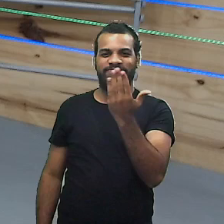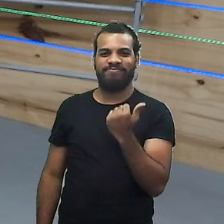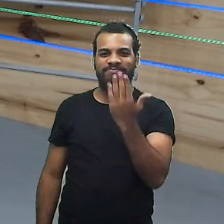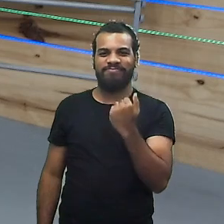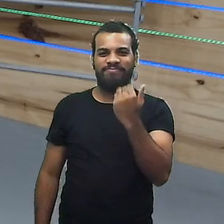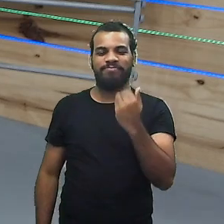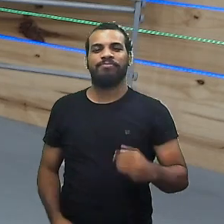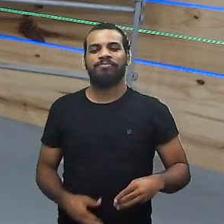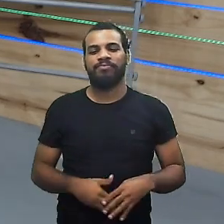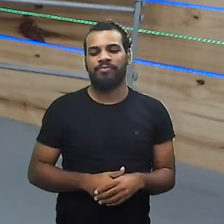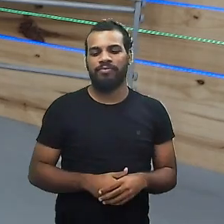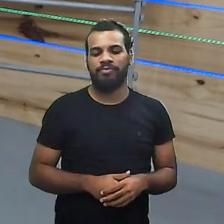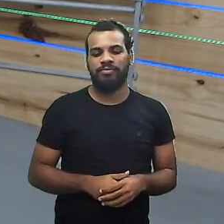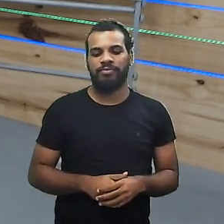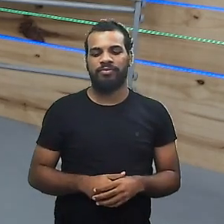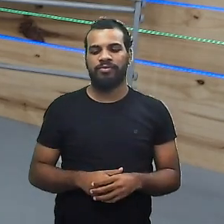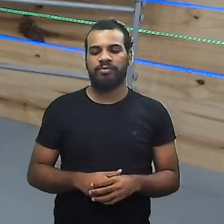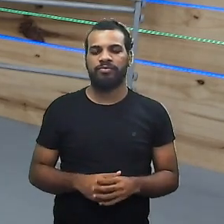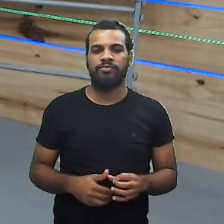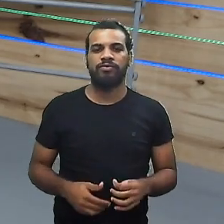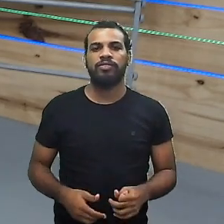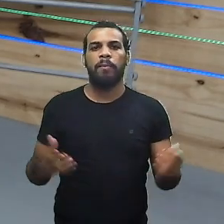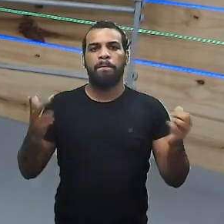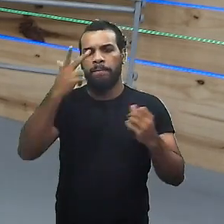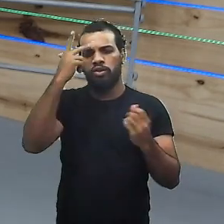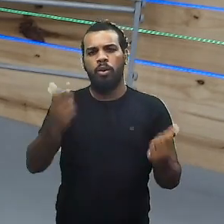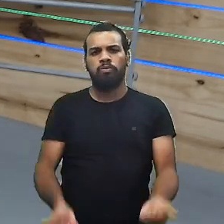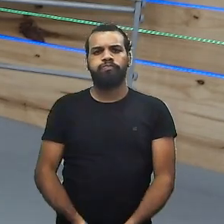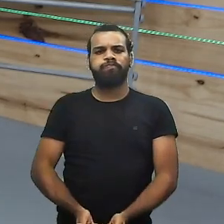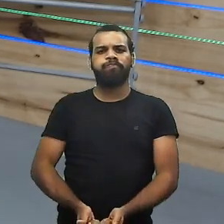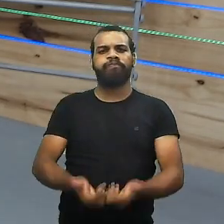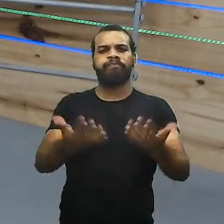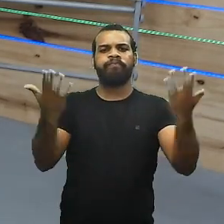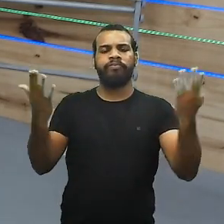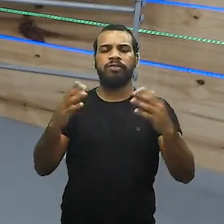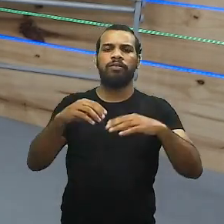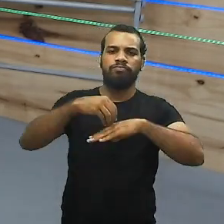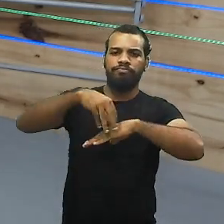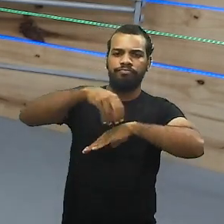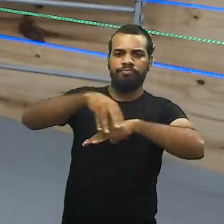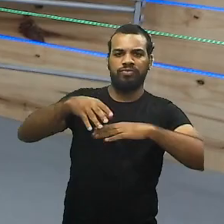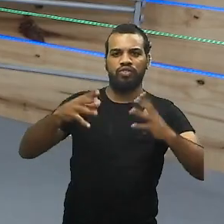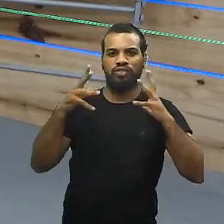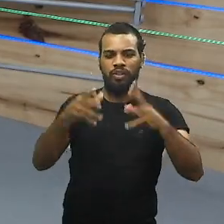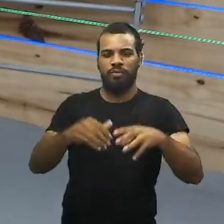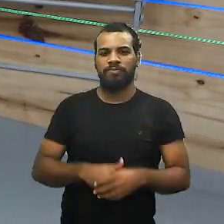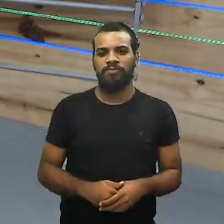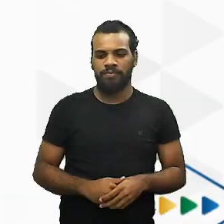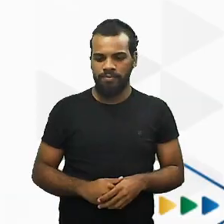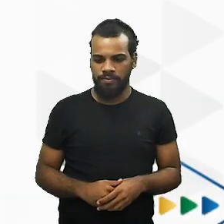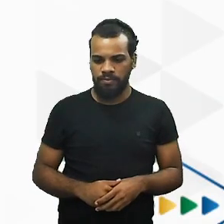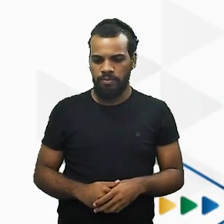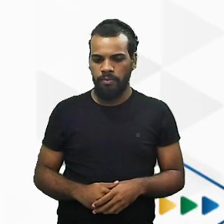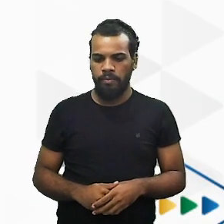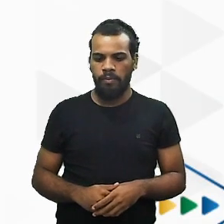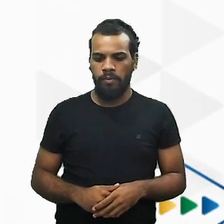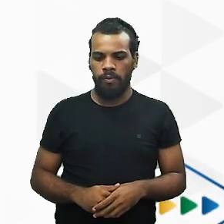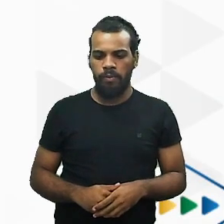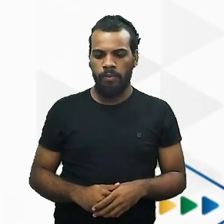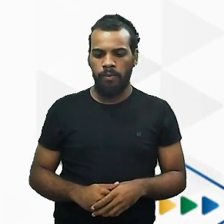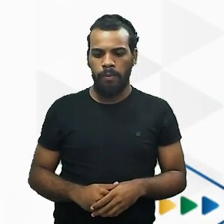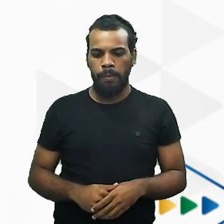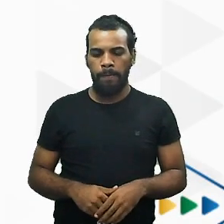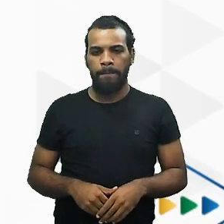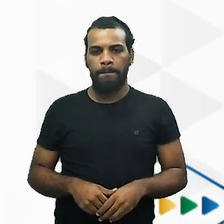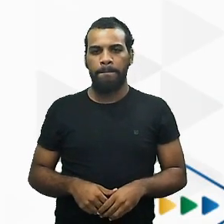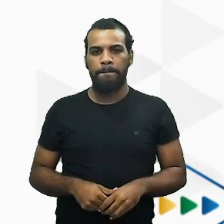compartilhe essa aula para muito mais pessoas terem acesso a essa informação, show de bola. Robertão, tela geral, eu